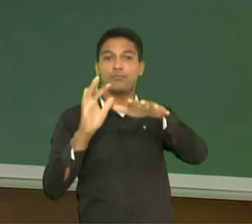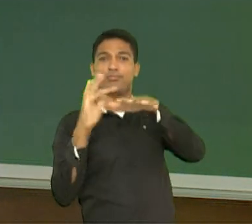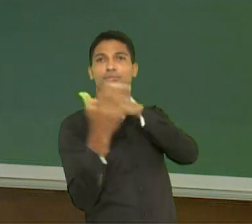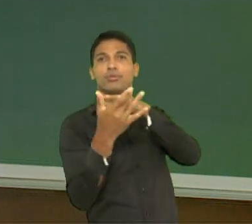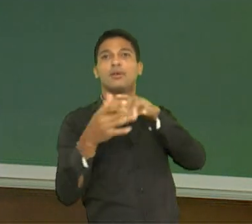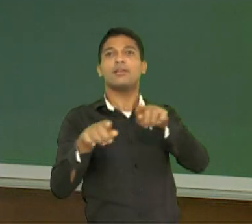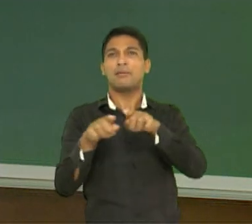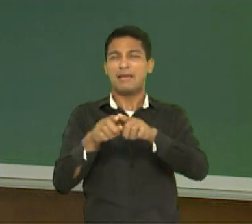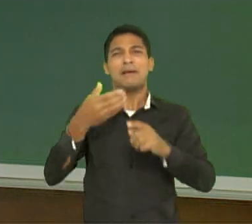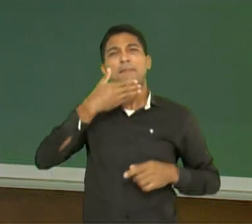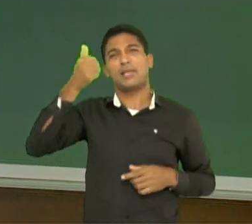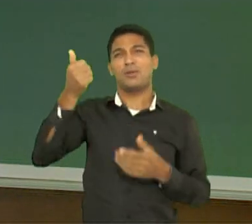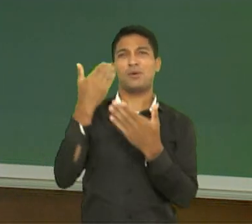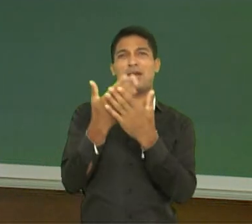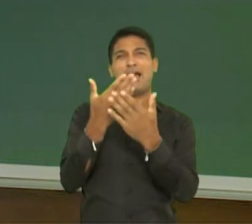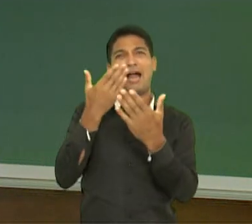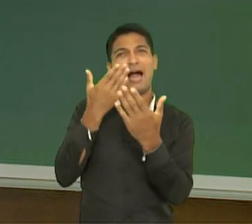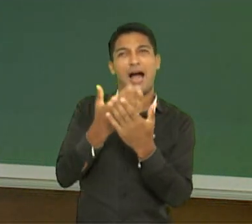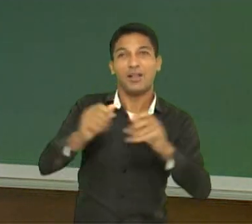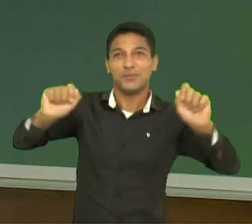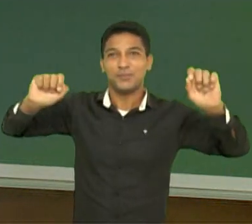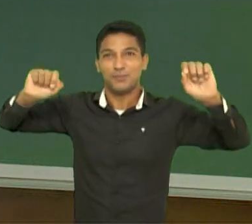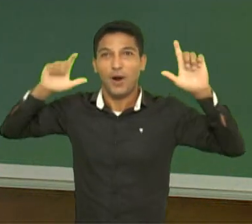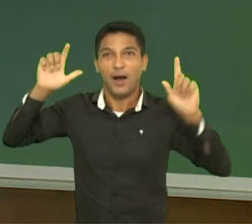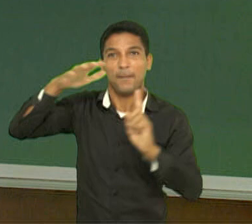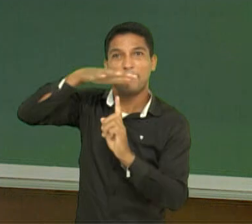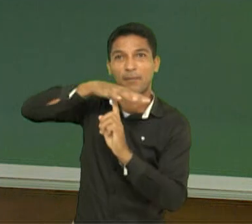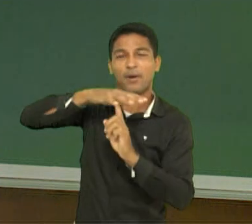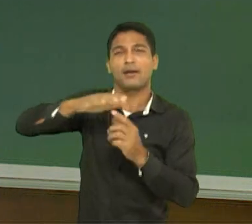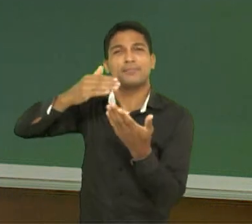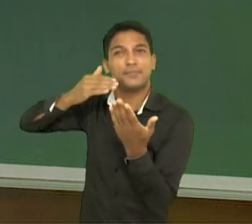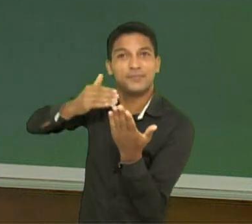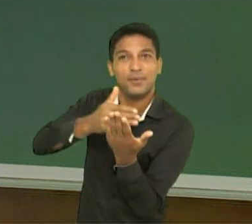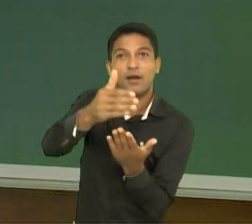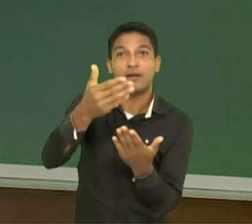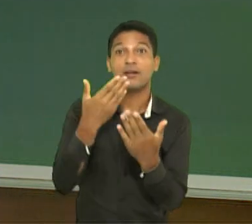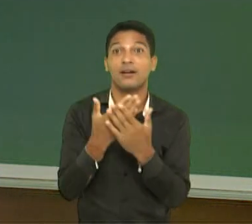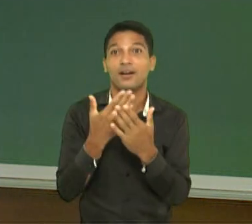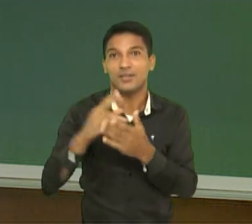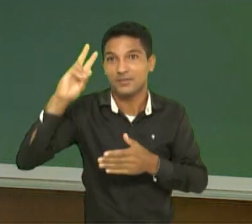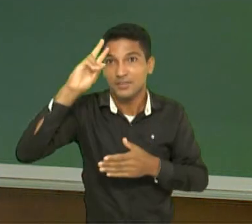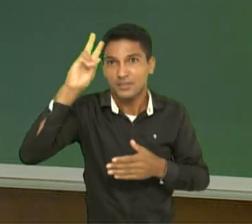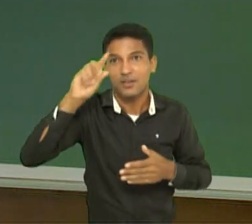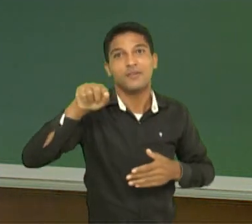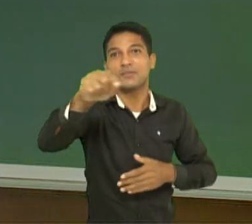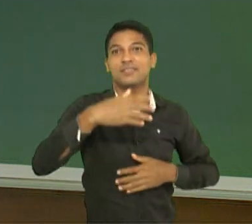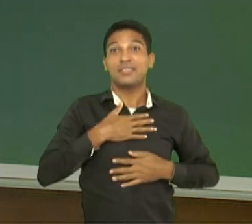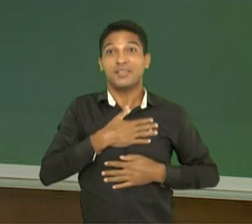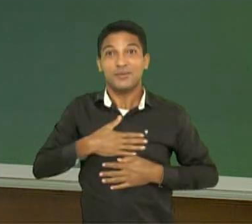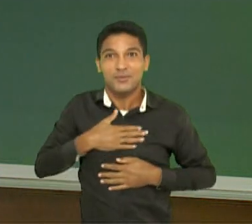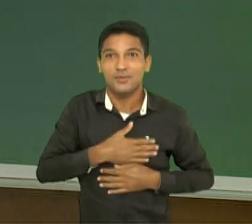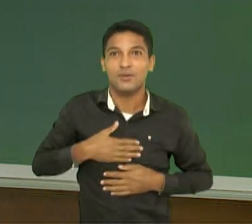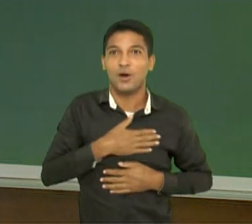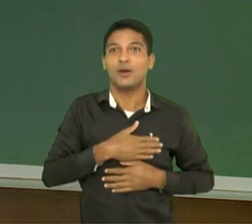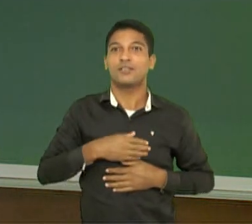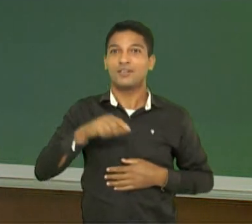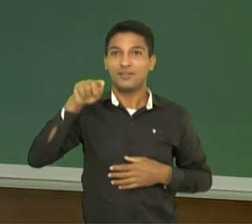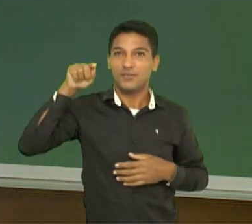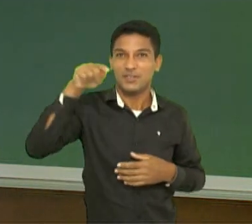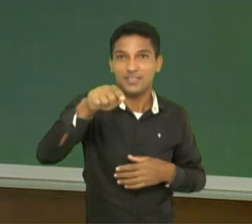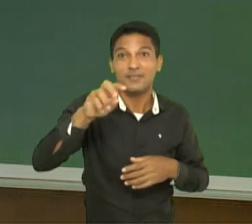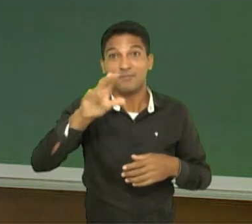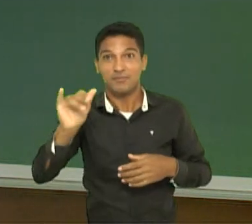melhor aula tá começando. Tá começando a aula de história, aquela aula que você gosta, aquela aula que você vai